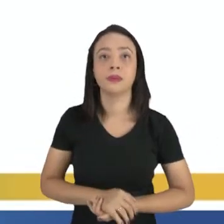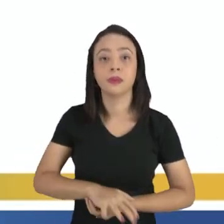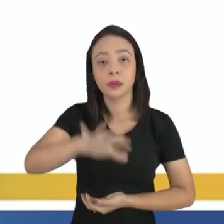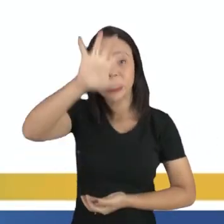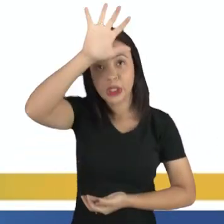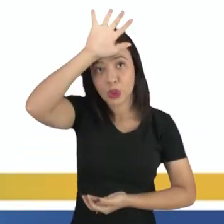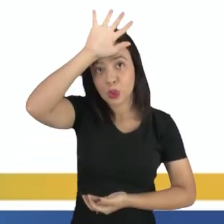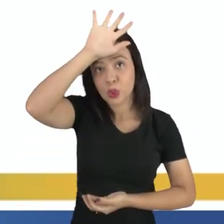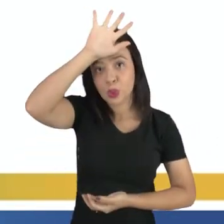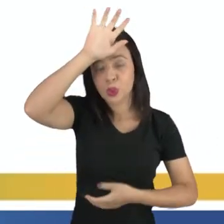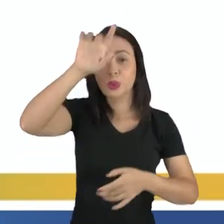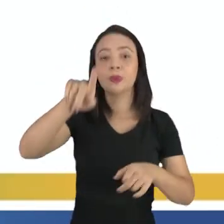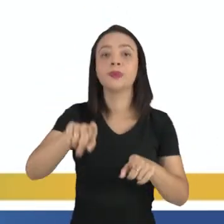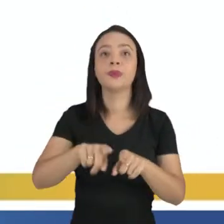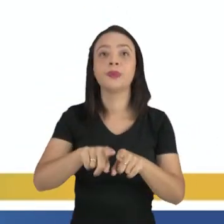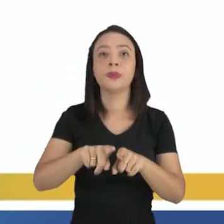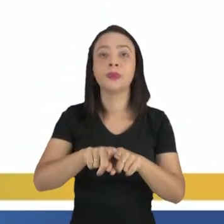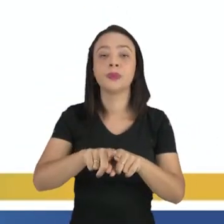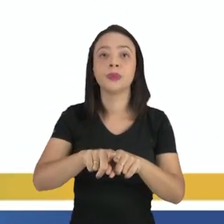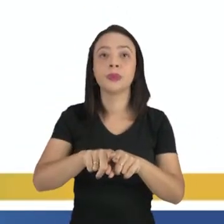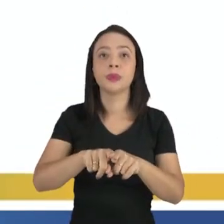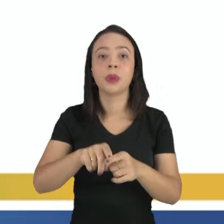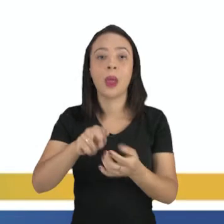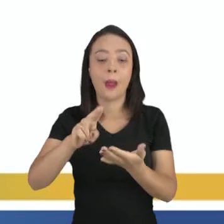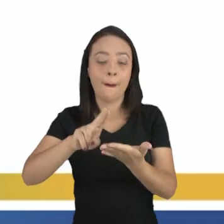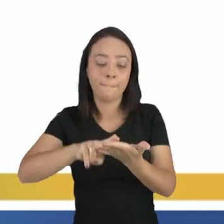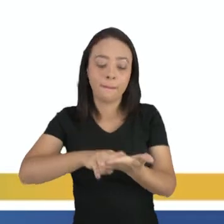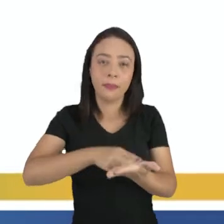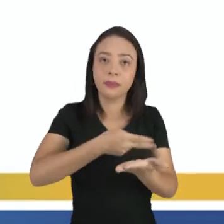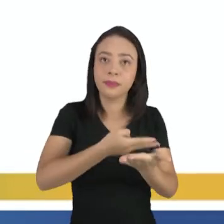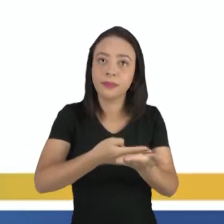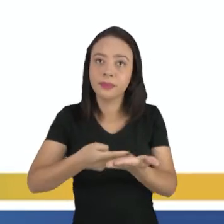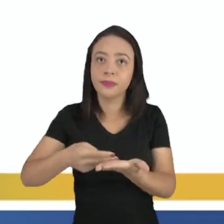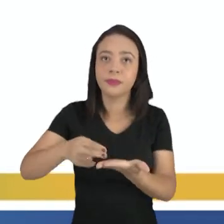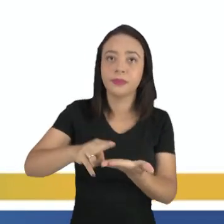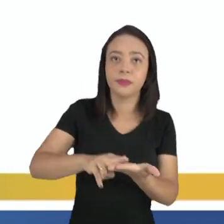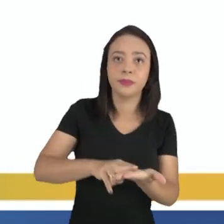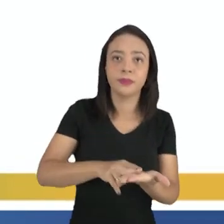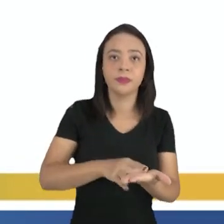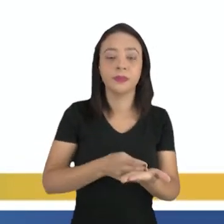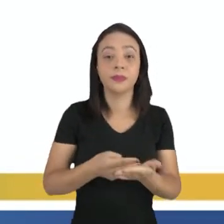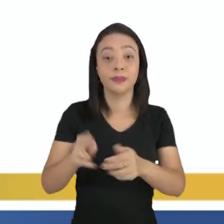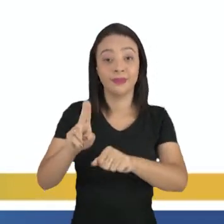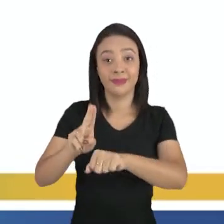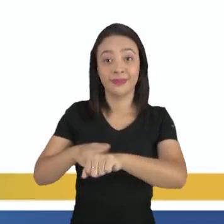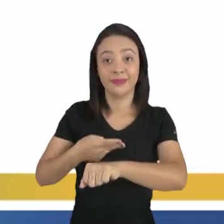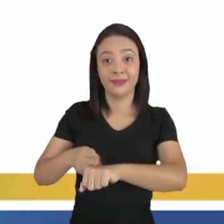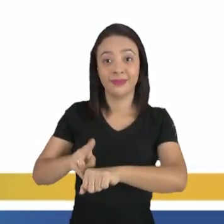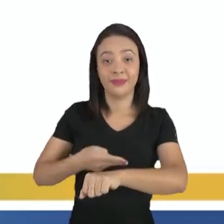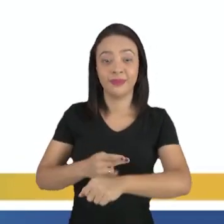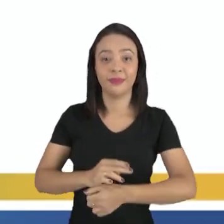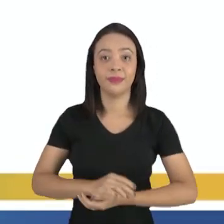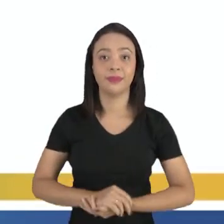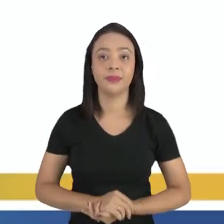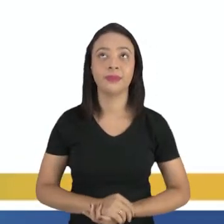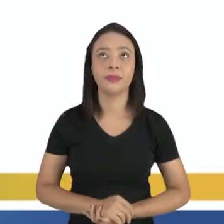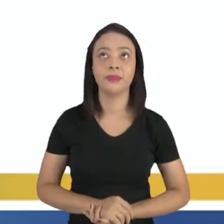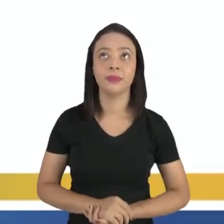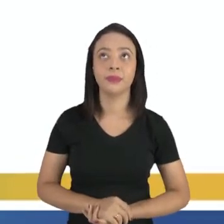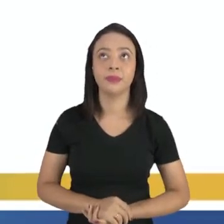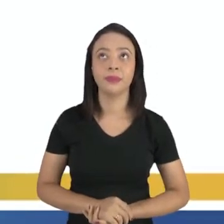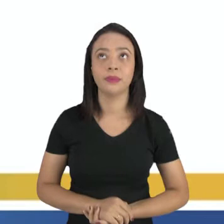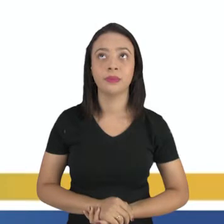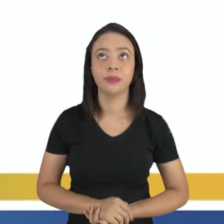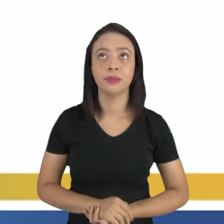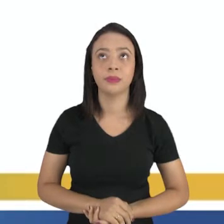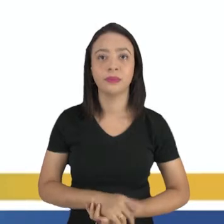ham, presunto, butter, manteiga e chocolate, chocolate. Talvez